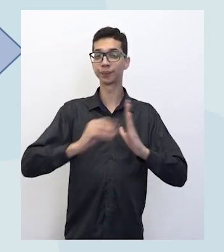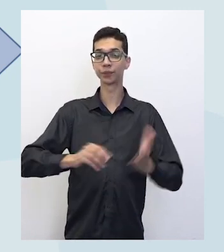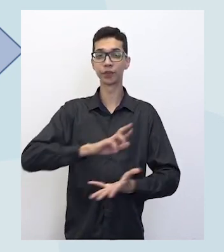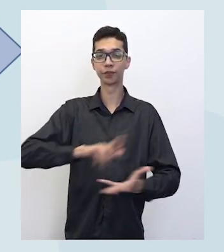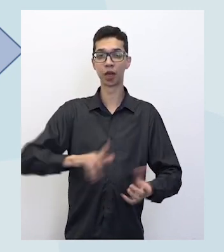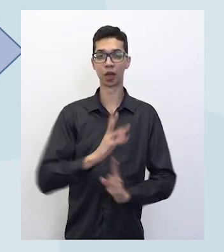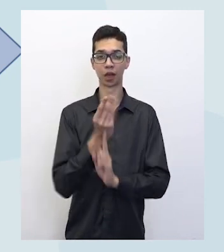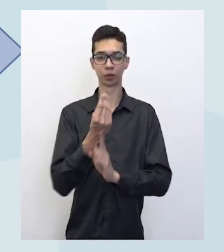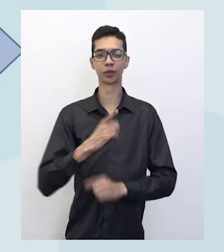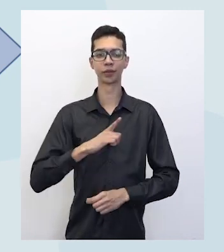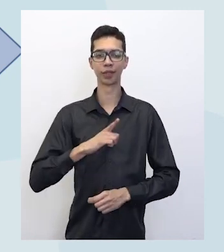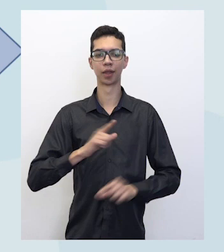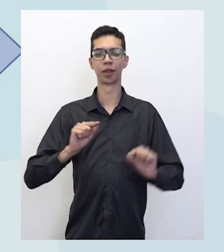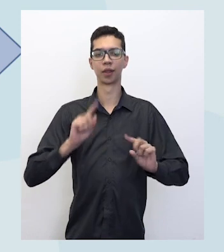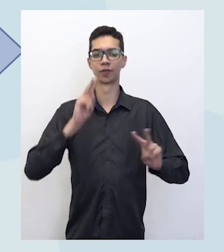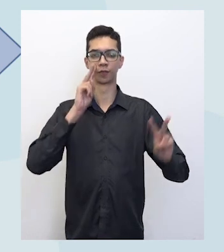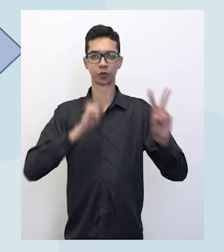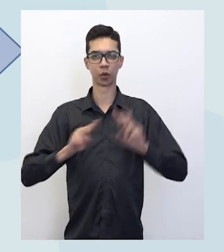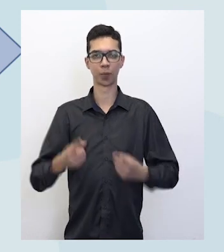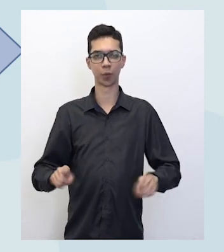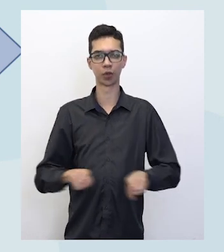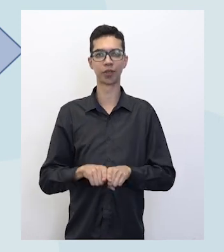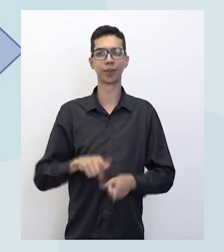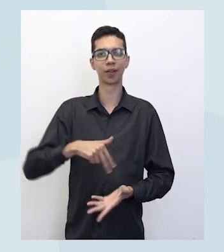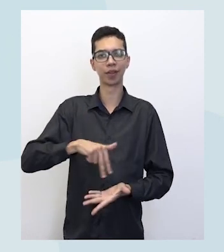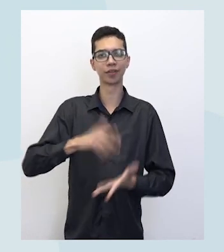visuais, música, dança e teatro.